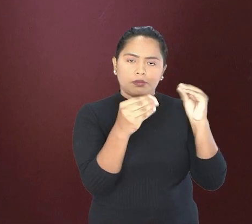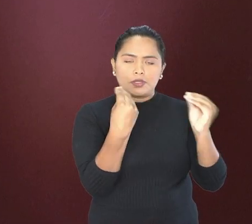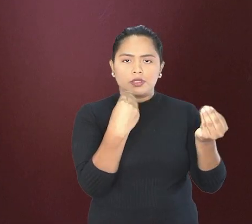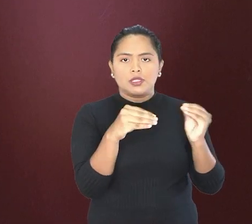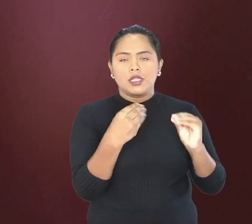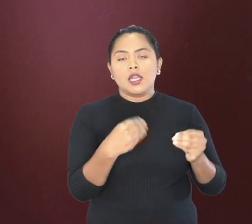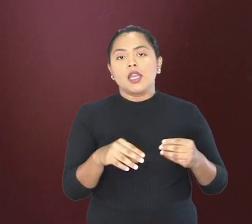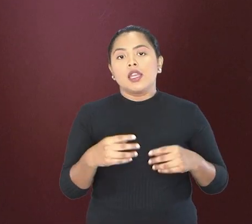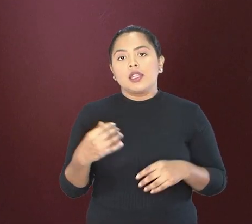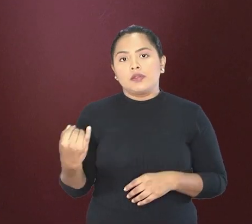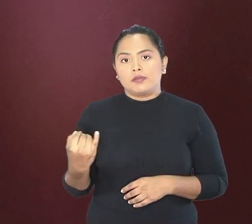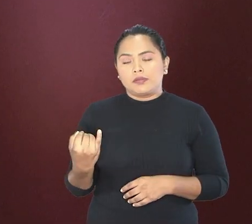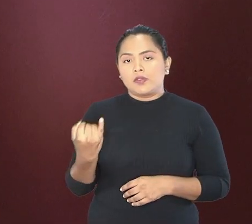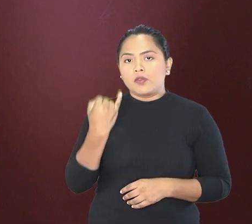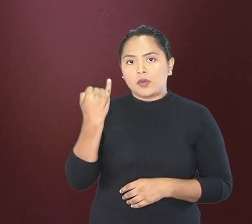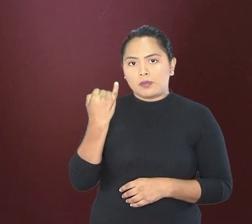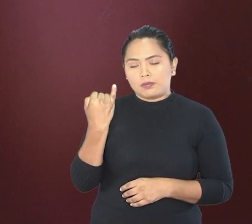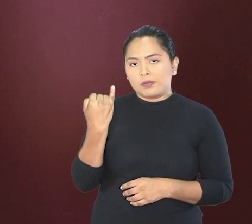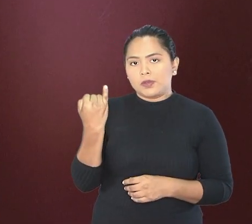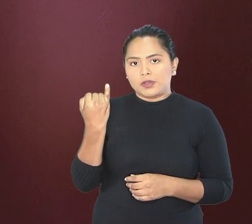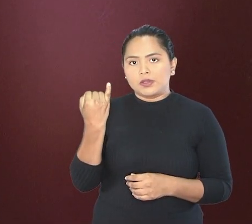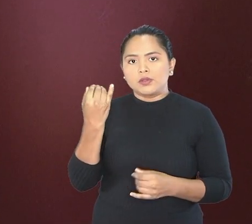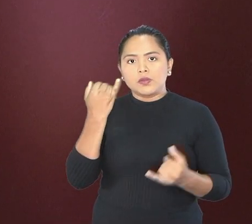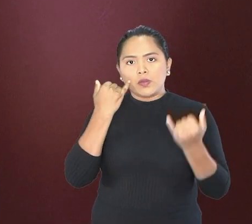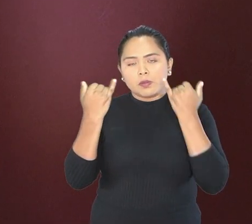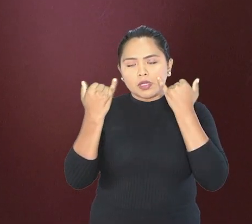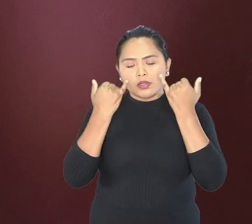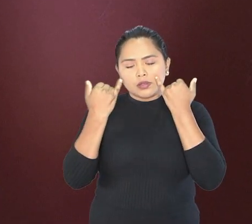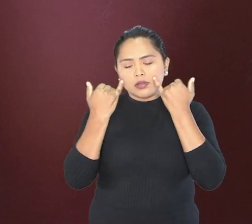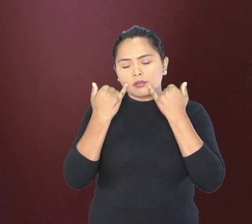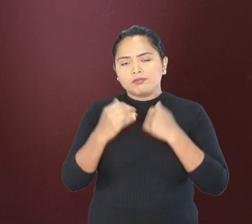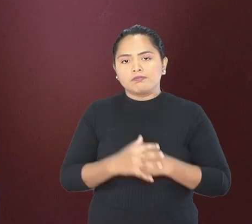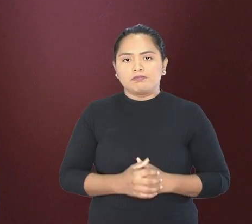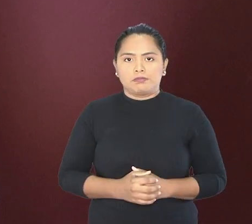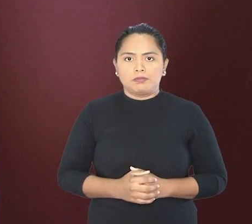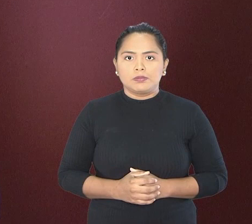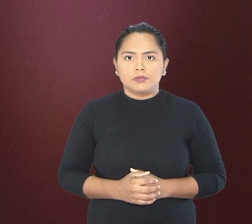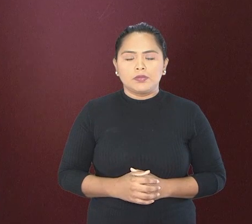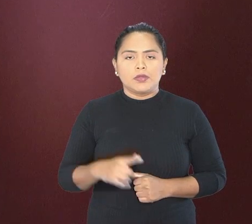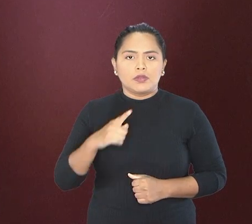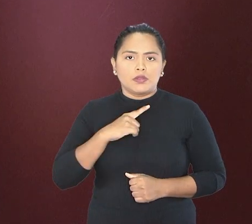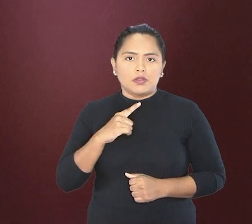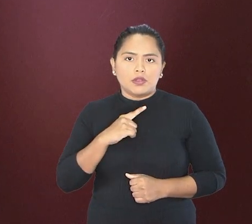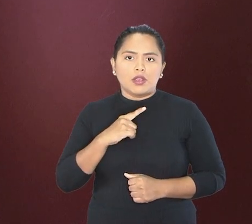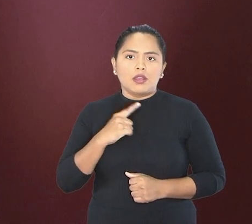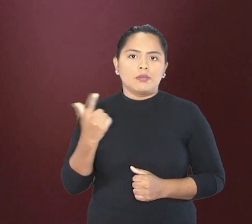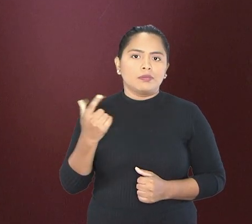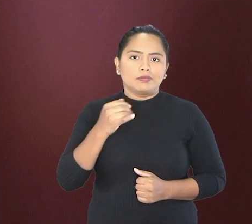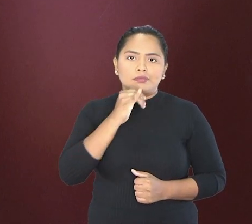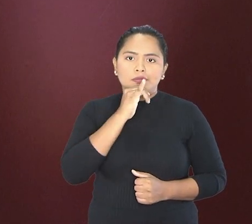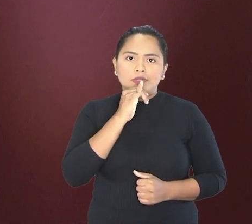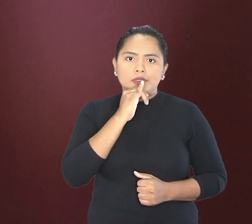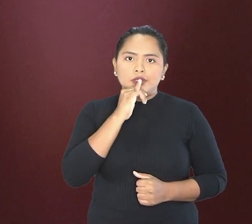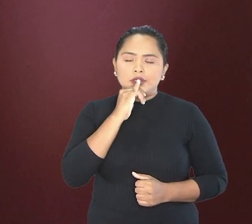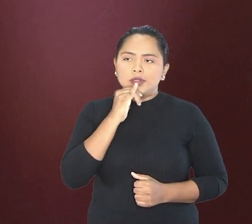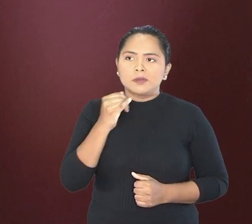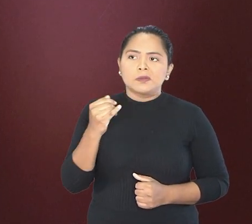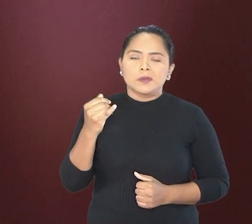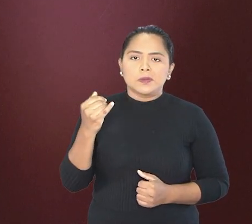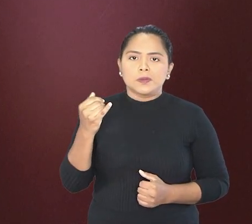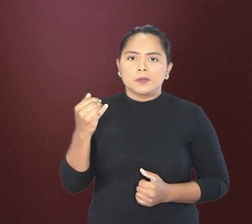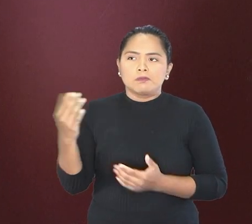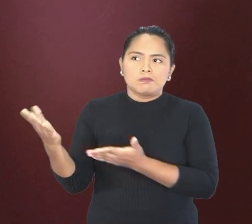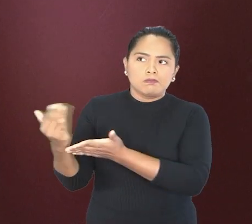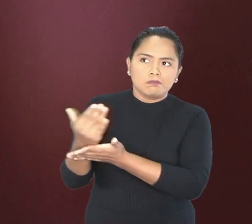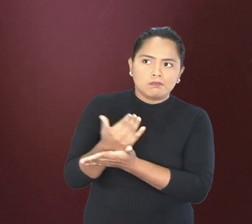são necessárias para outros servidores, porque aquele setor é específico e ele consegue, as demandas que chegam para eles conseguem ver a deficiência de